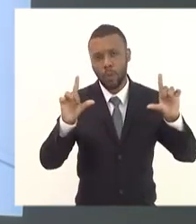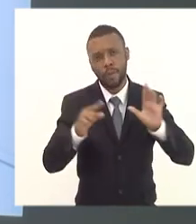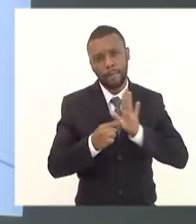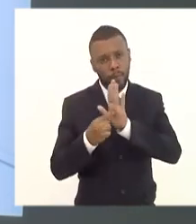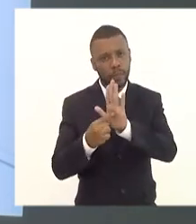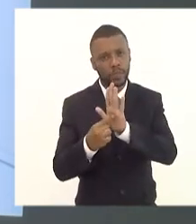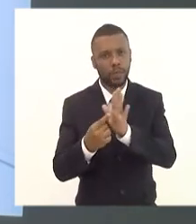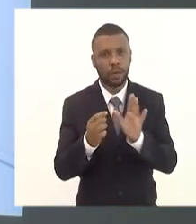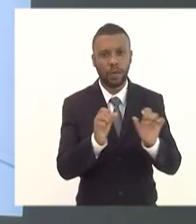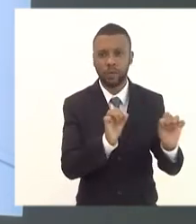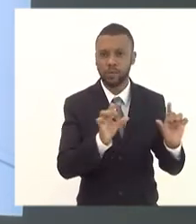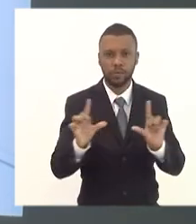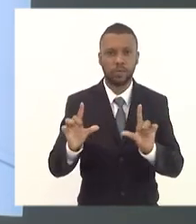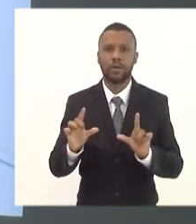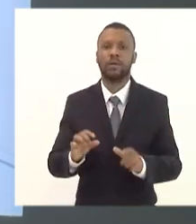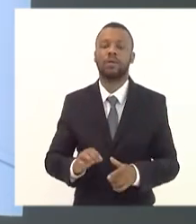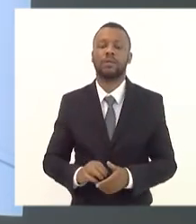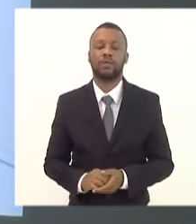É,